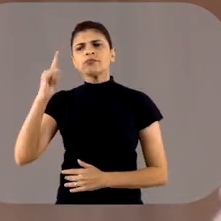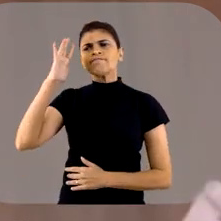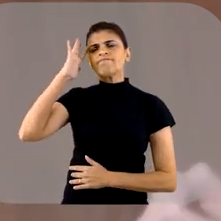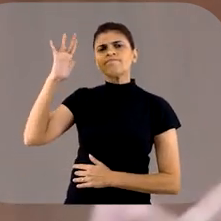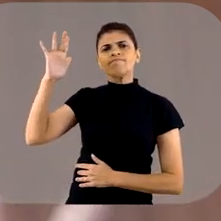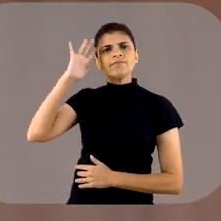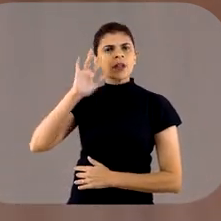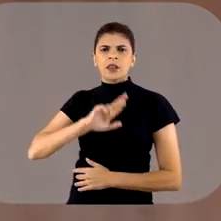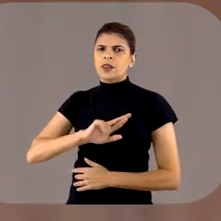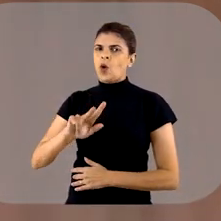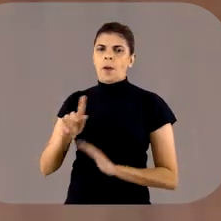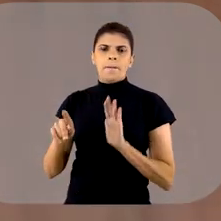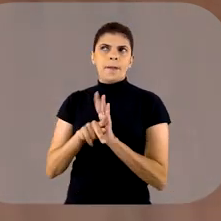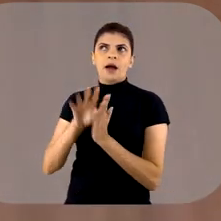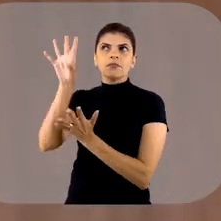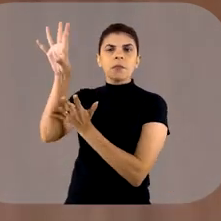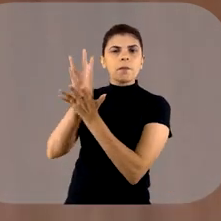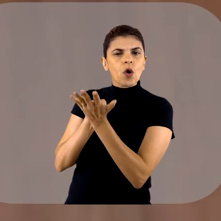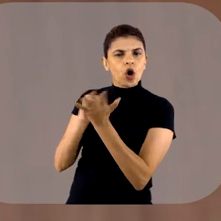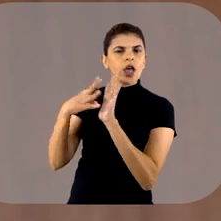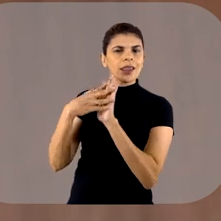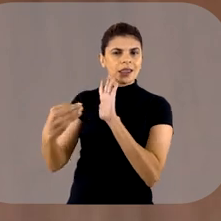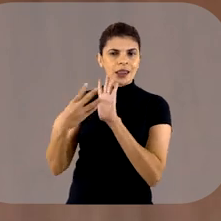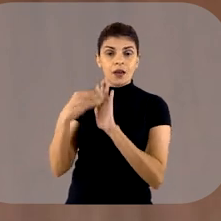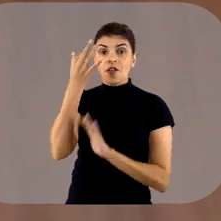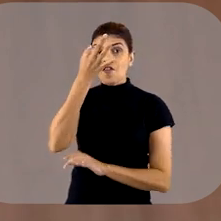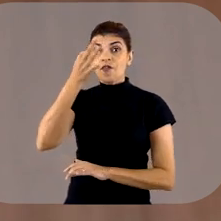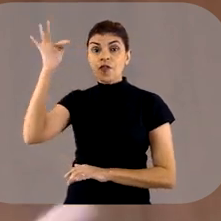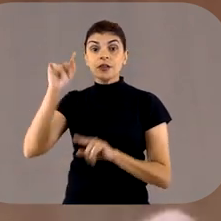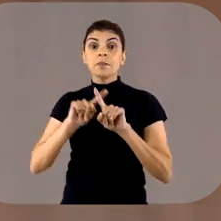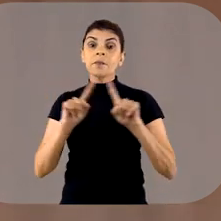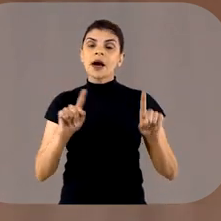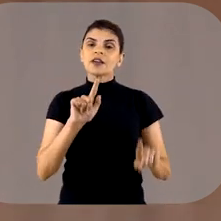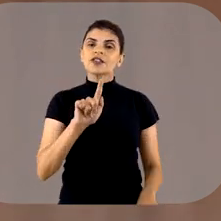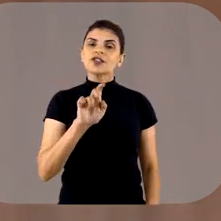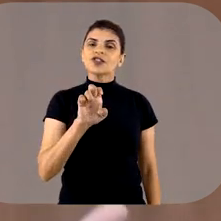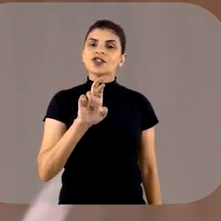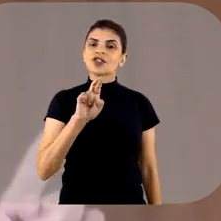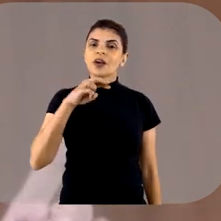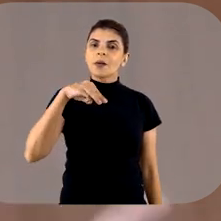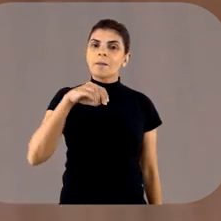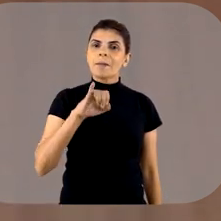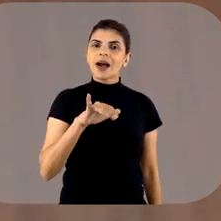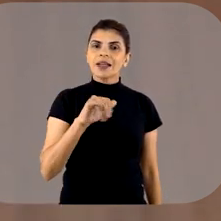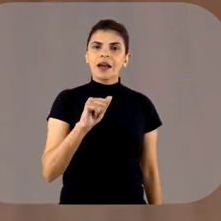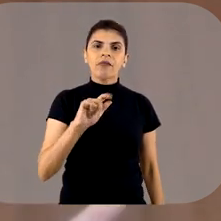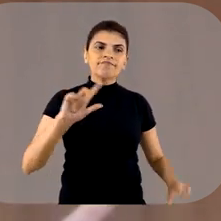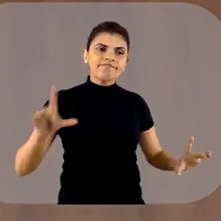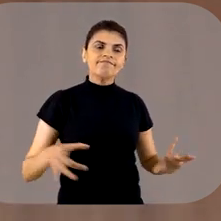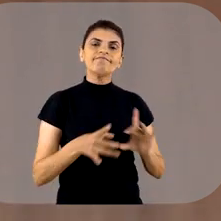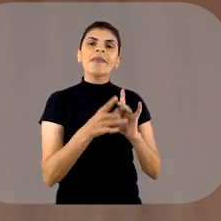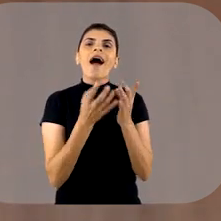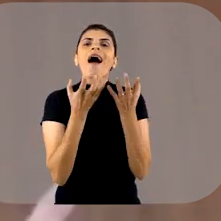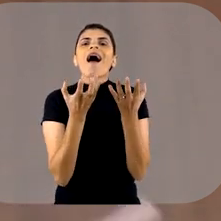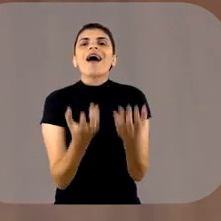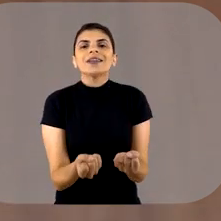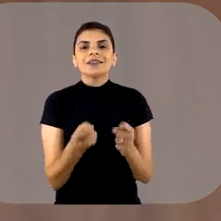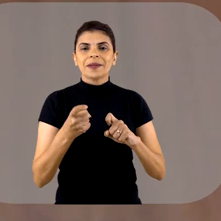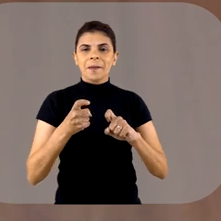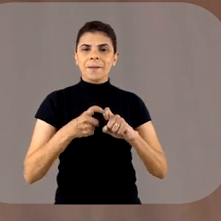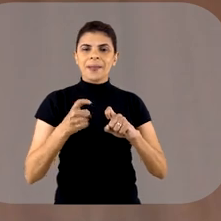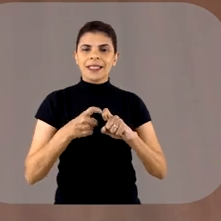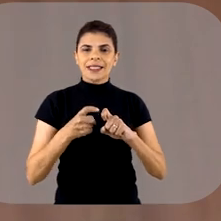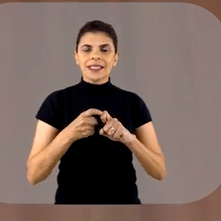outra concepção já não mais eh e francesa mas Germânica né tem a ver com o o a a grande